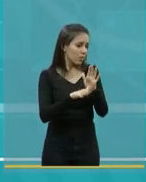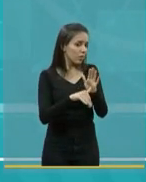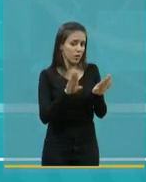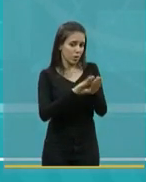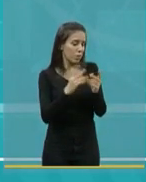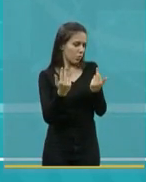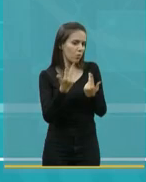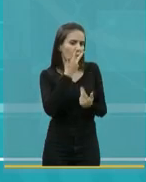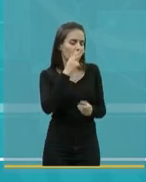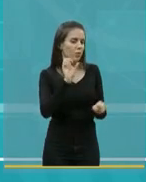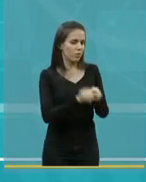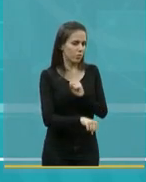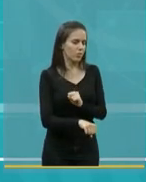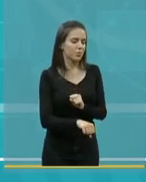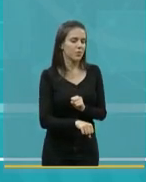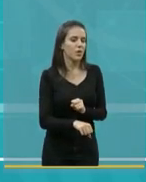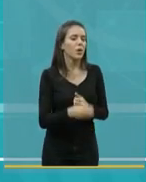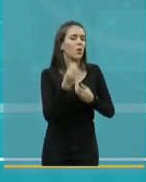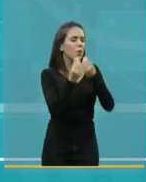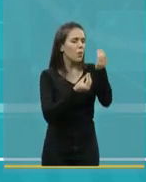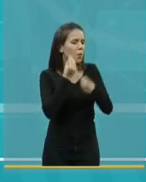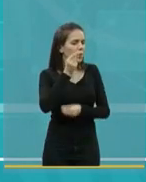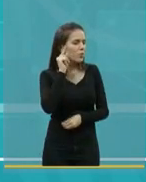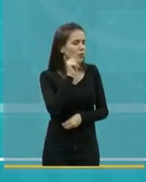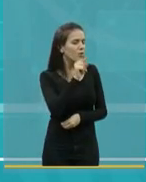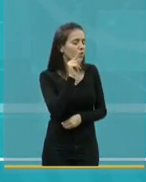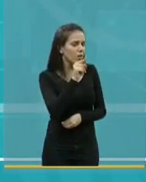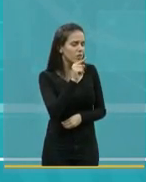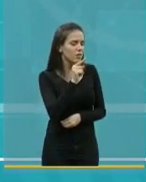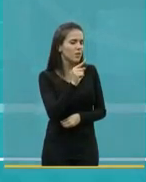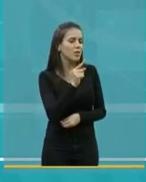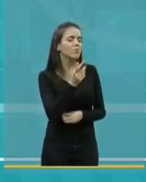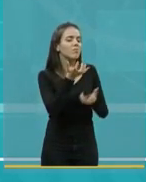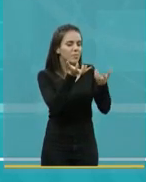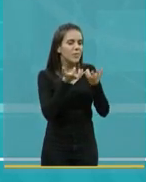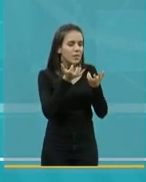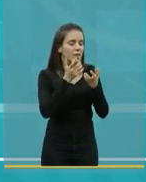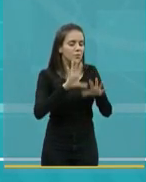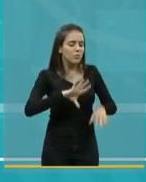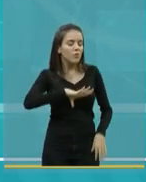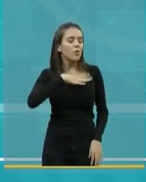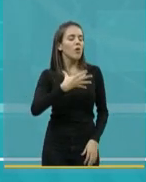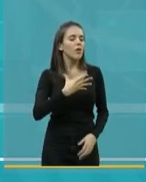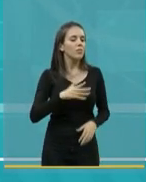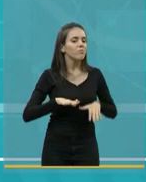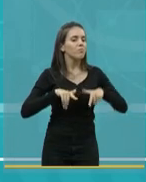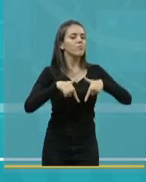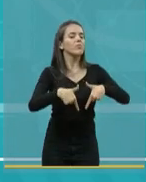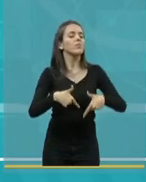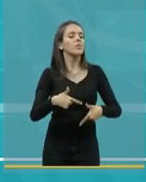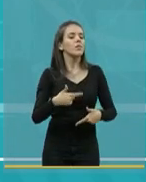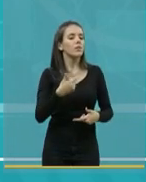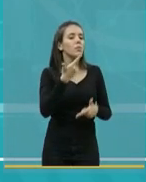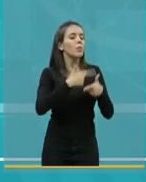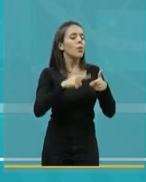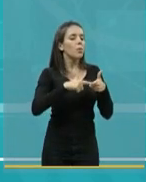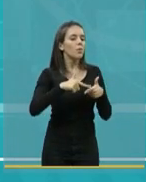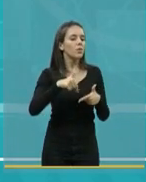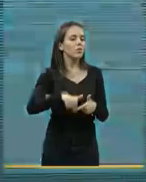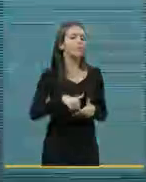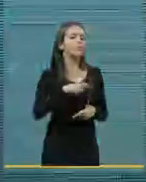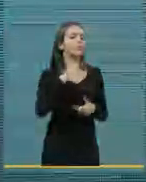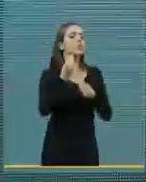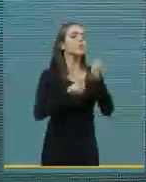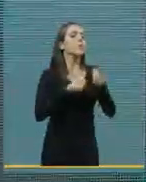violência como você pretende encarar e resolver esse grave problema nestas